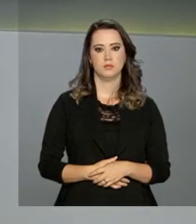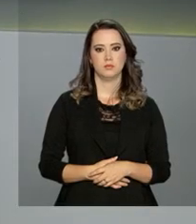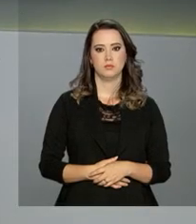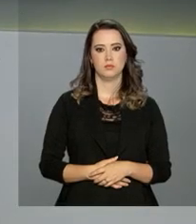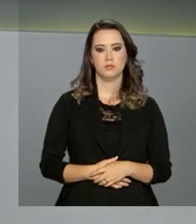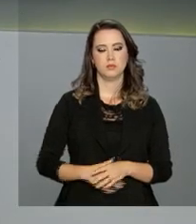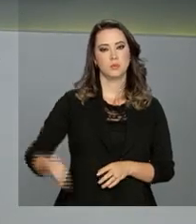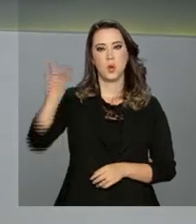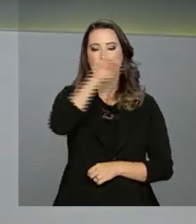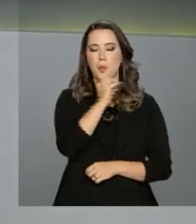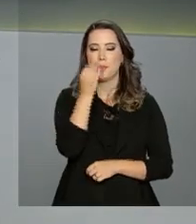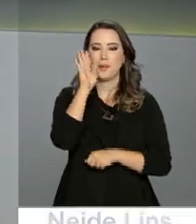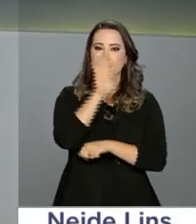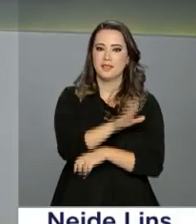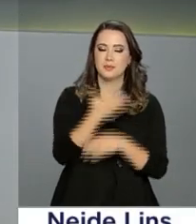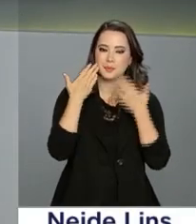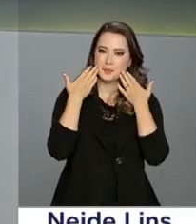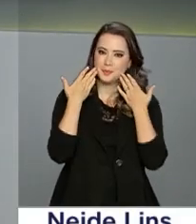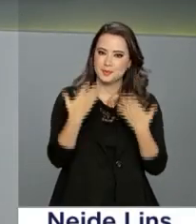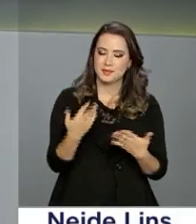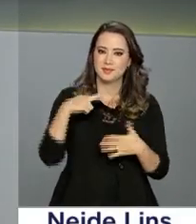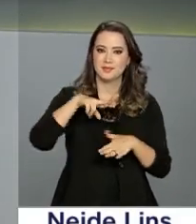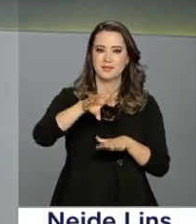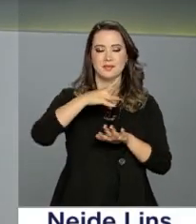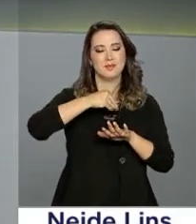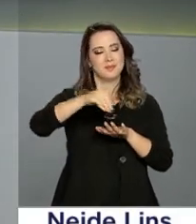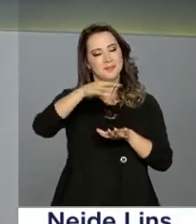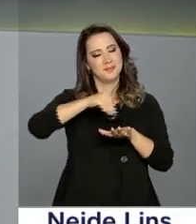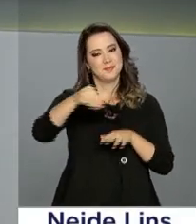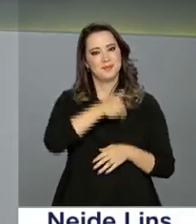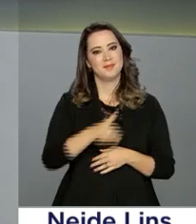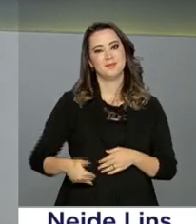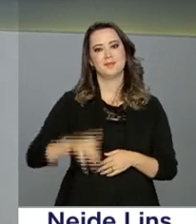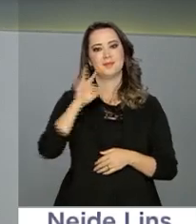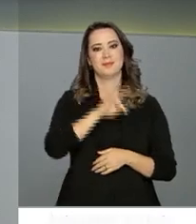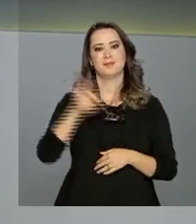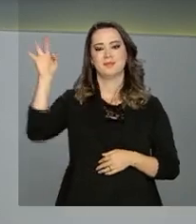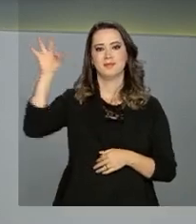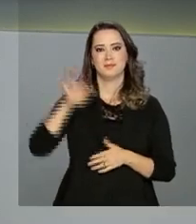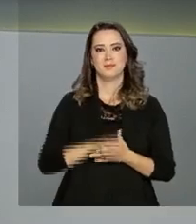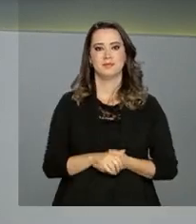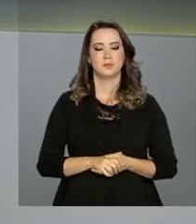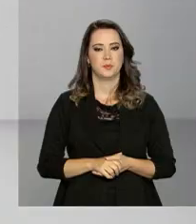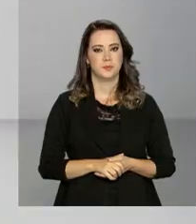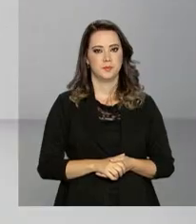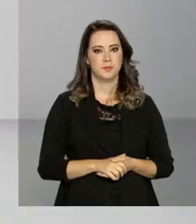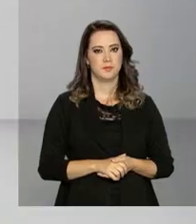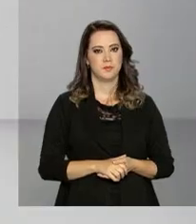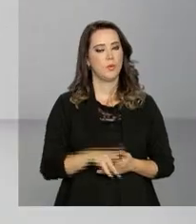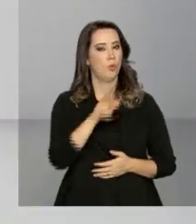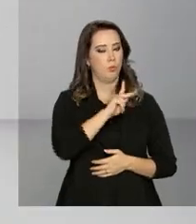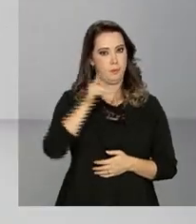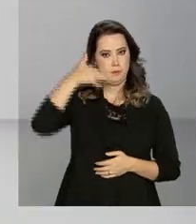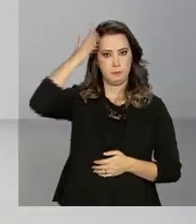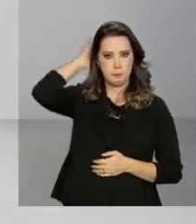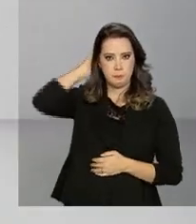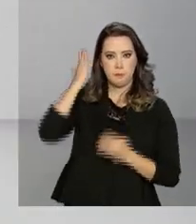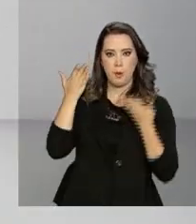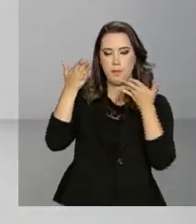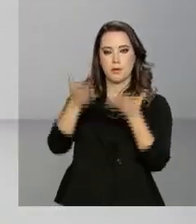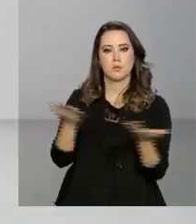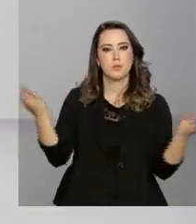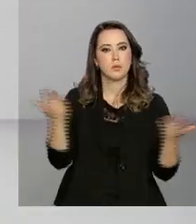olá boa tarde começa agora o repórter rbr com as notícias do governo federal o presidente michel temer